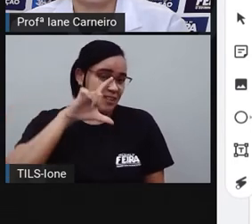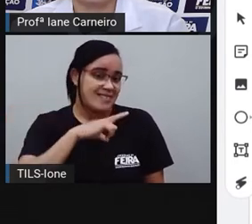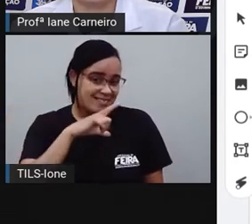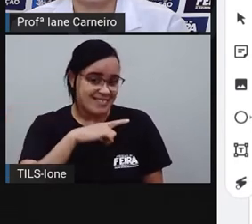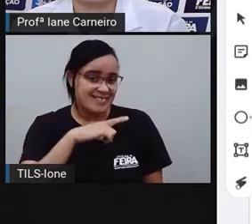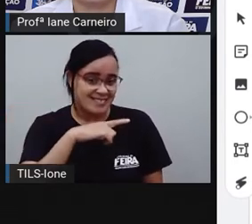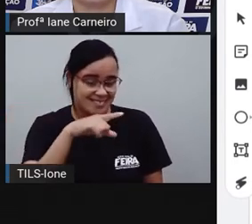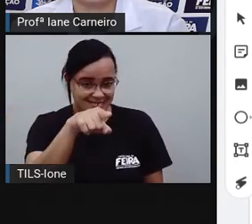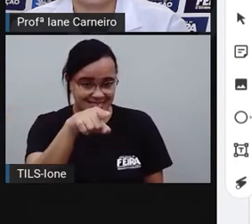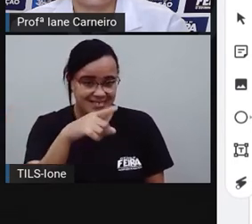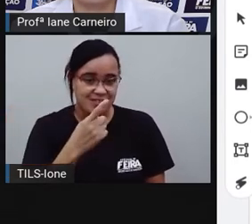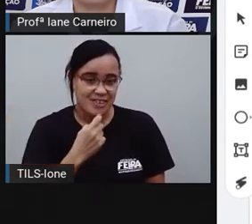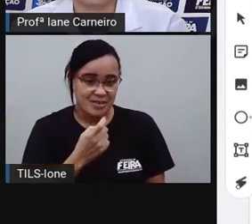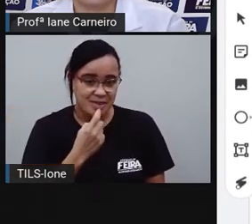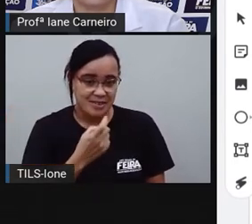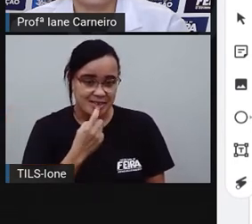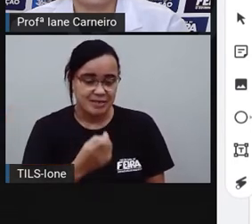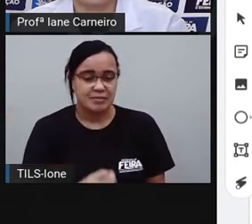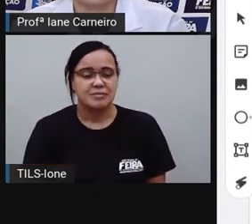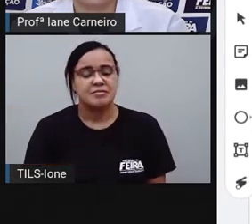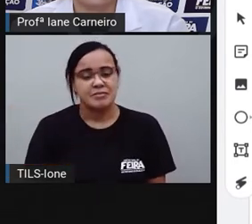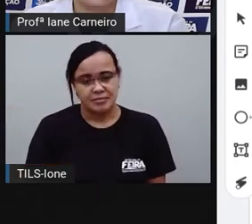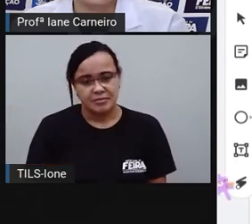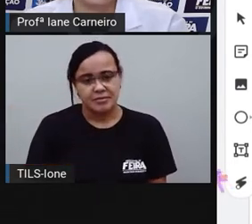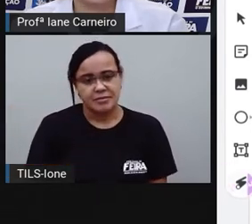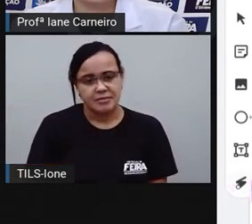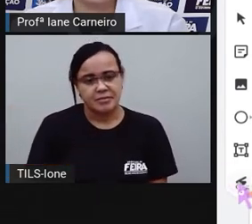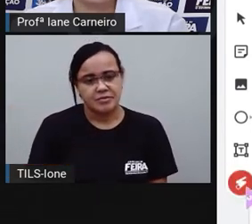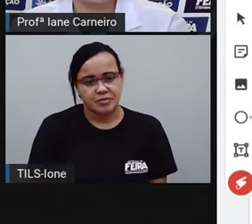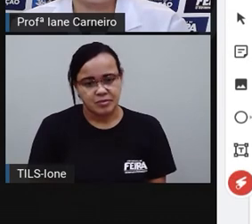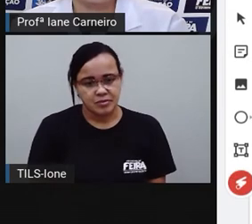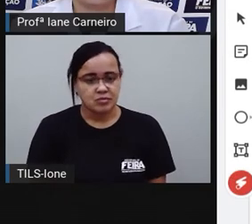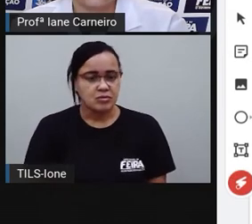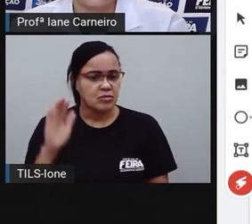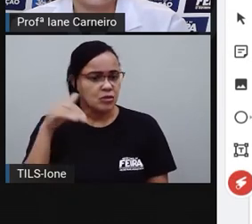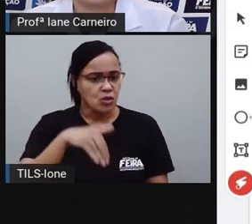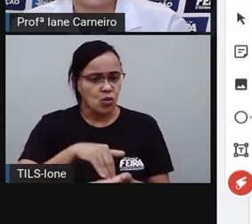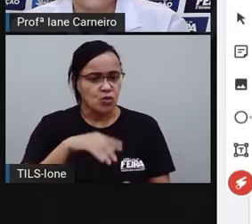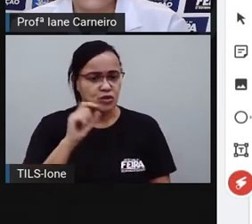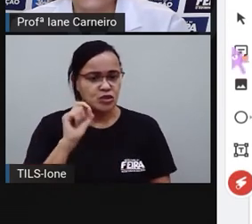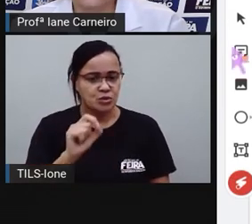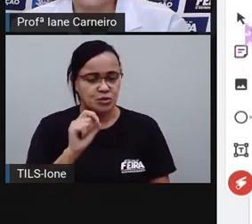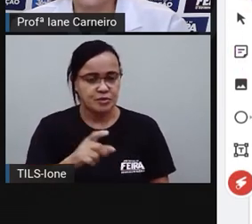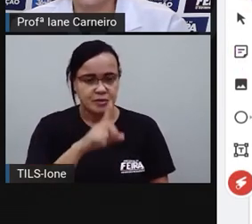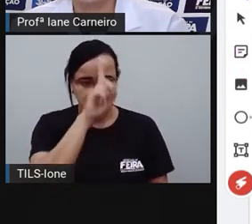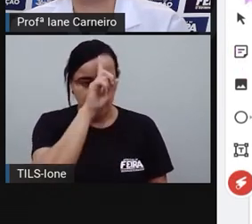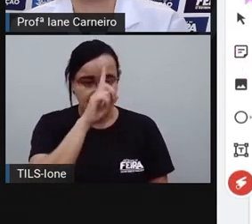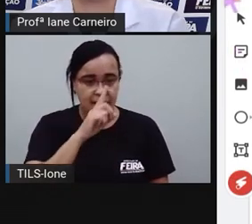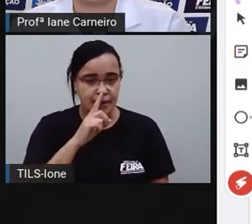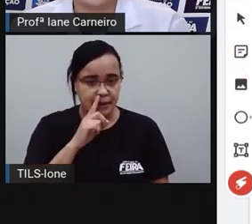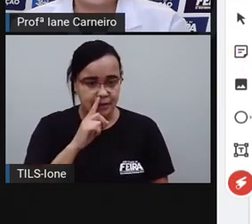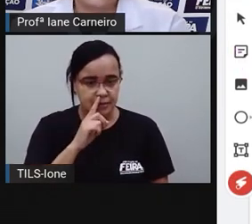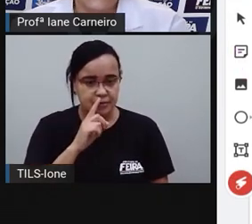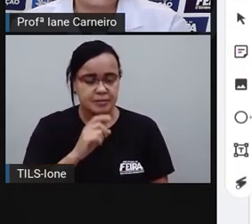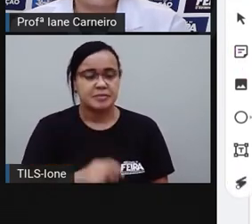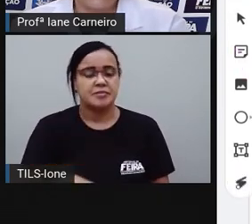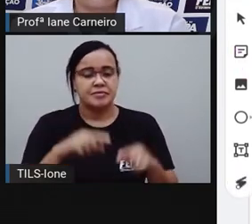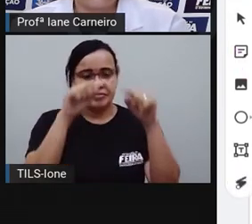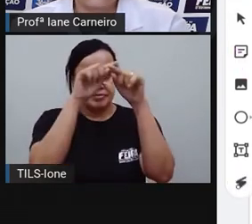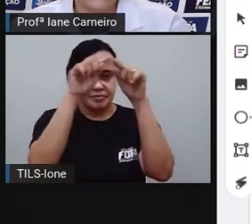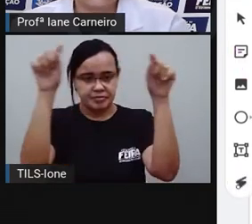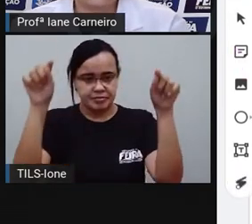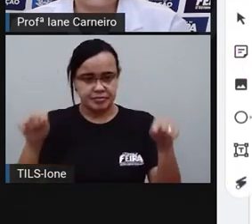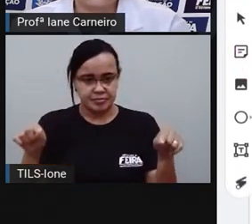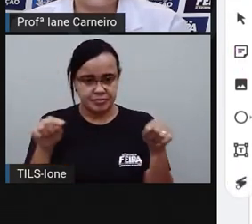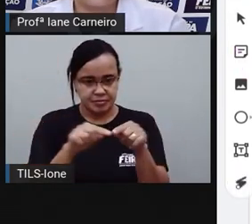ó. Total de 9 retângulos. Por último, é de amarelo os quadrados. Tem